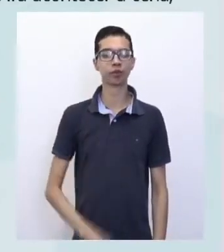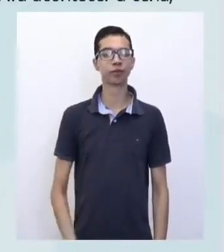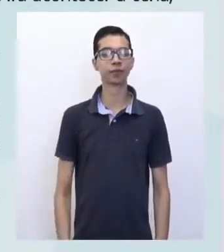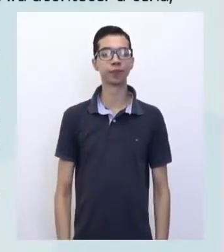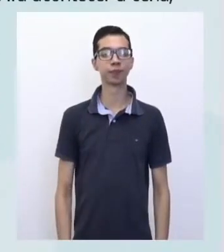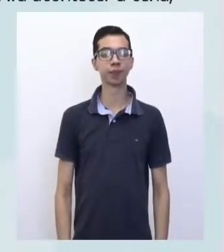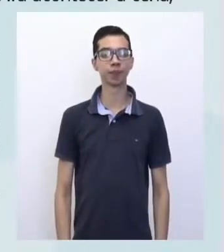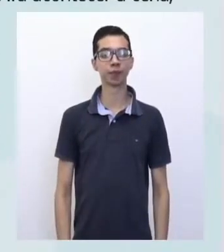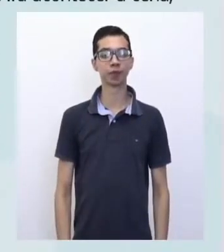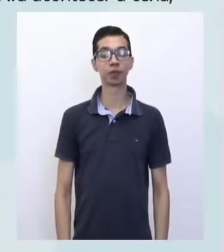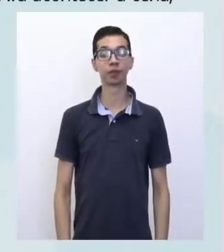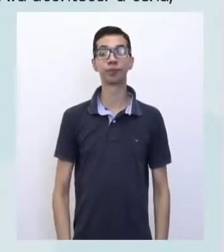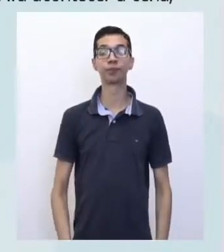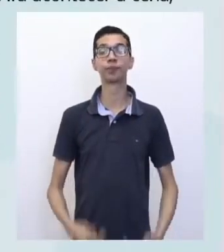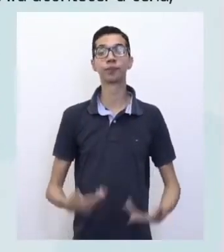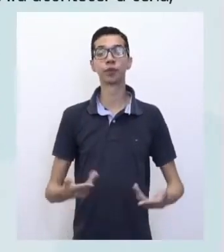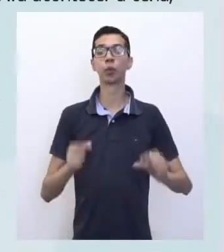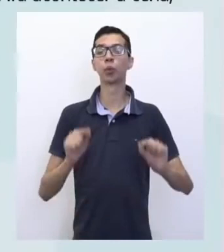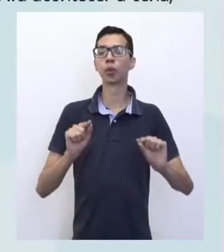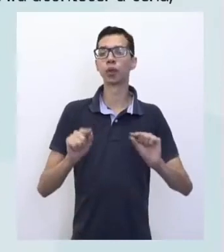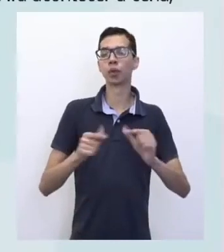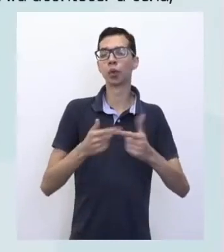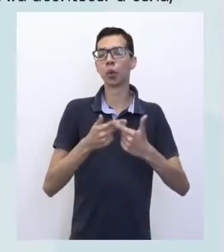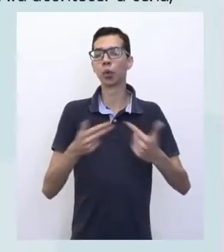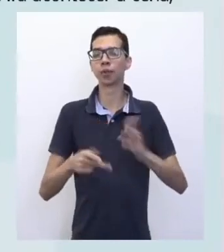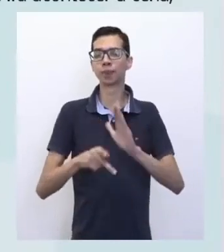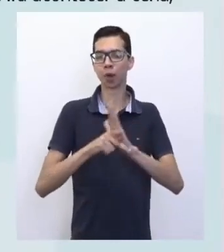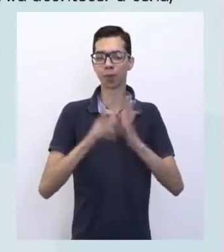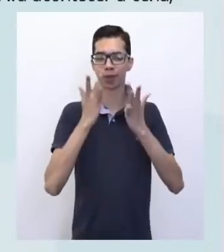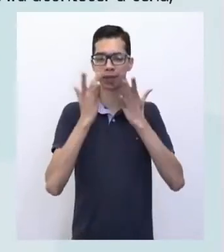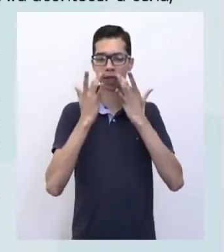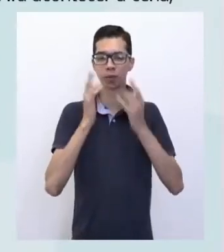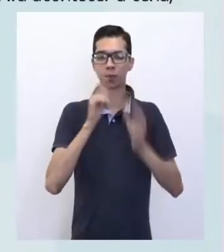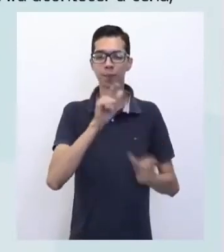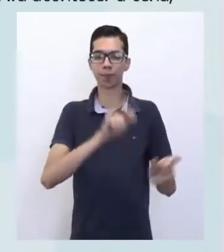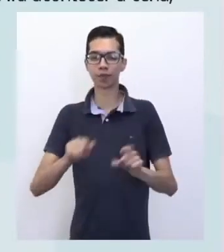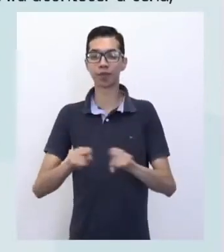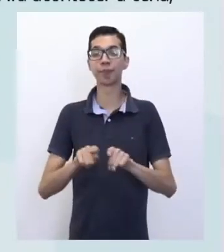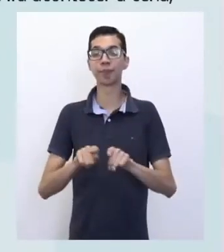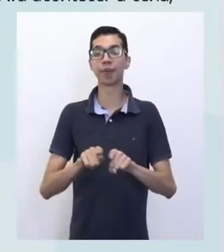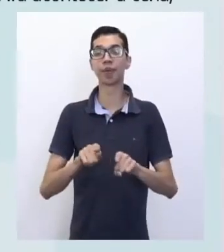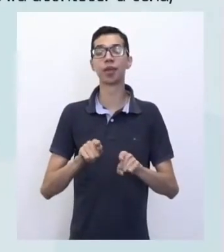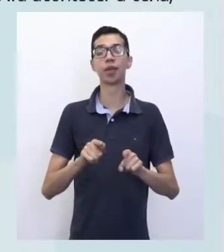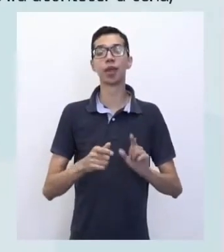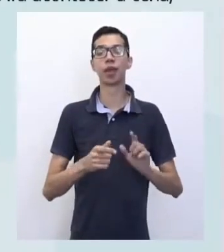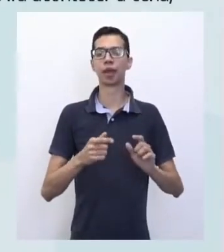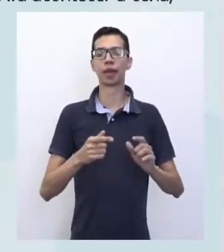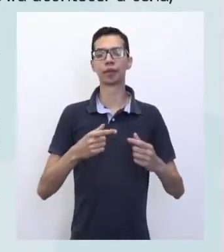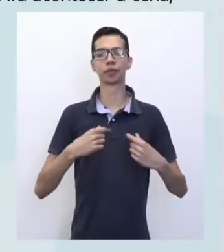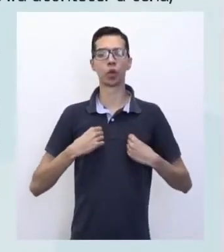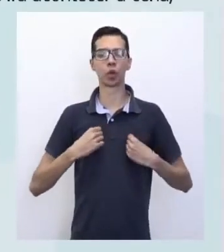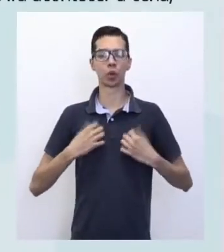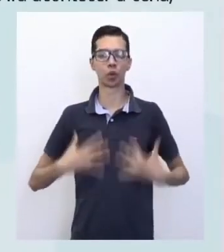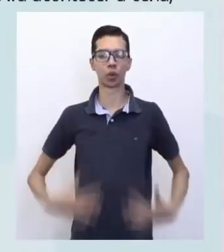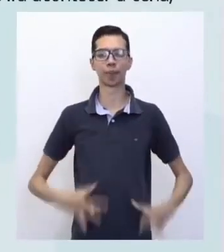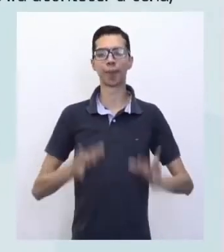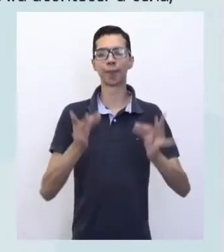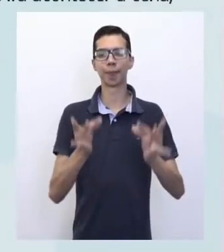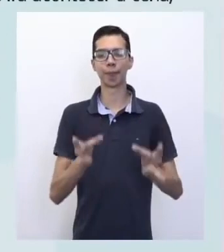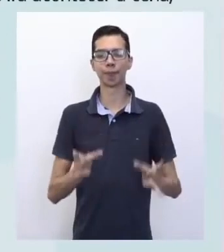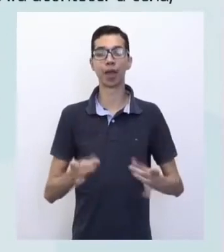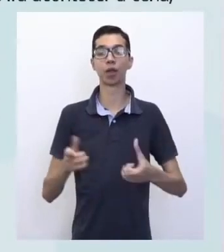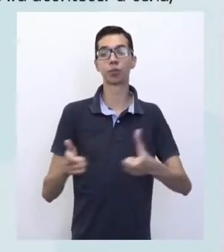do teatro: personagens, adereços, figurinos, cenário e iluminação. Sonoplastia também. Personagem não